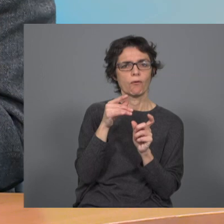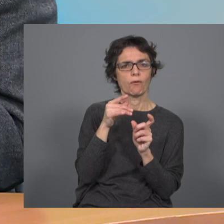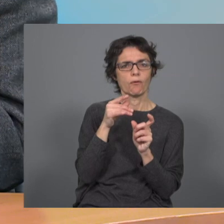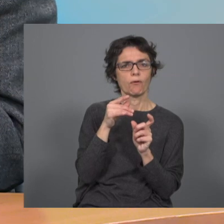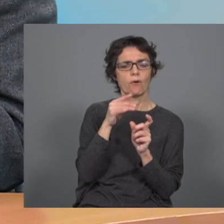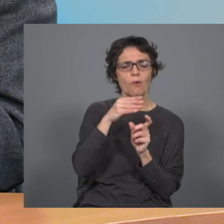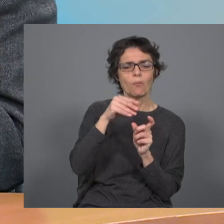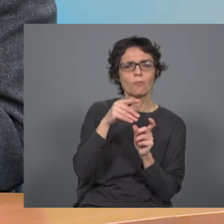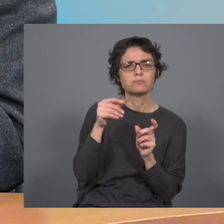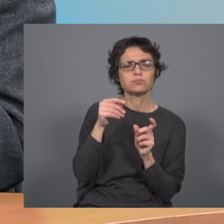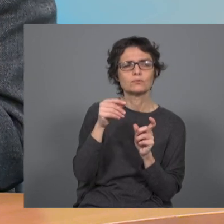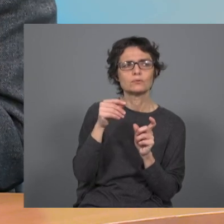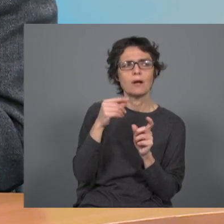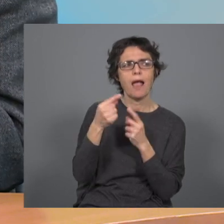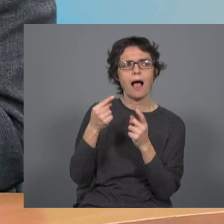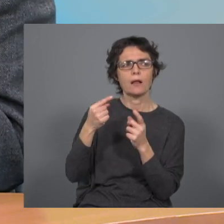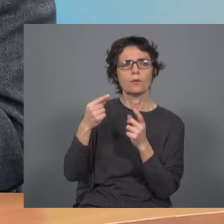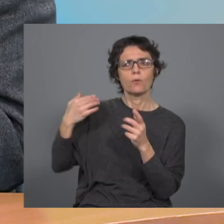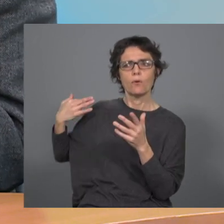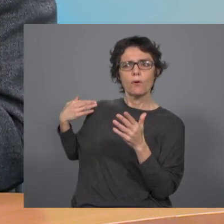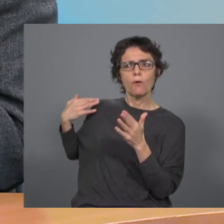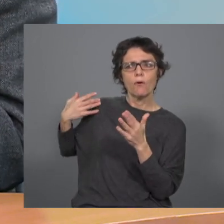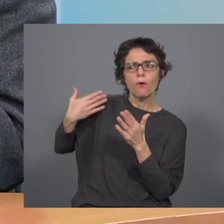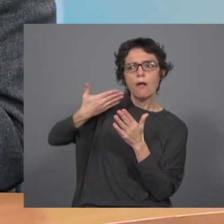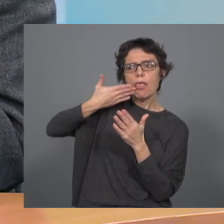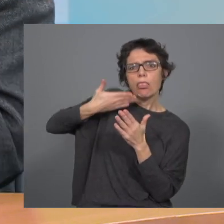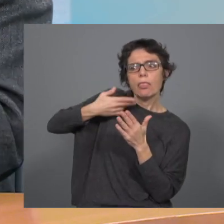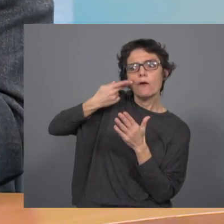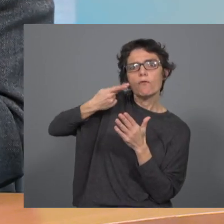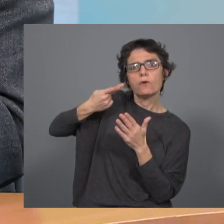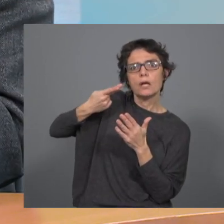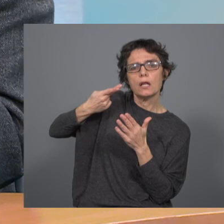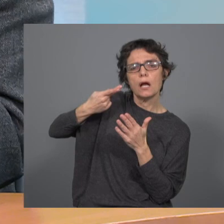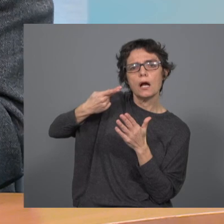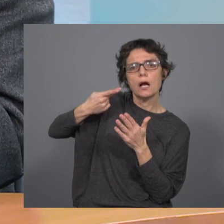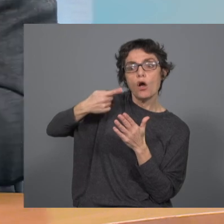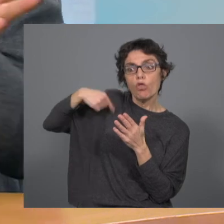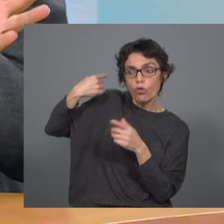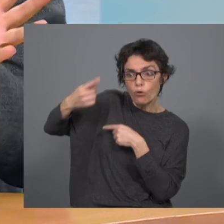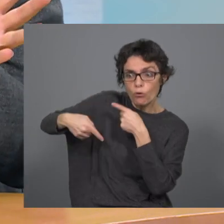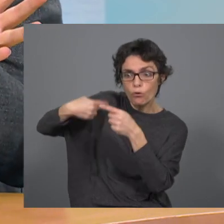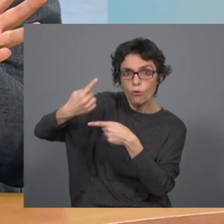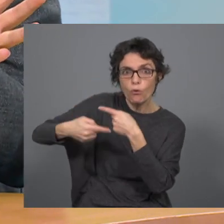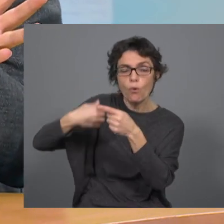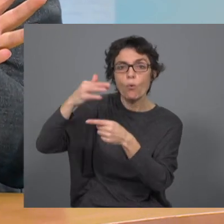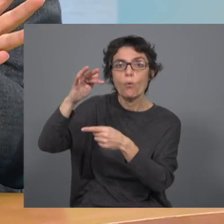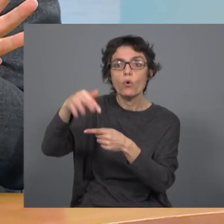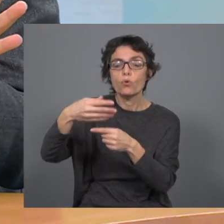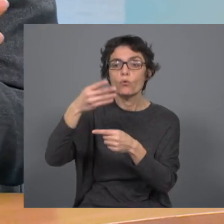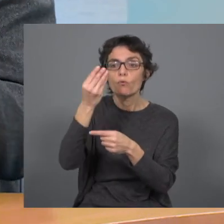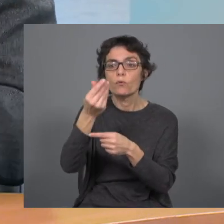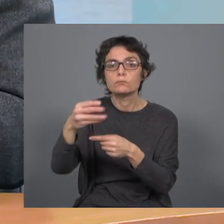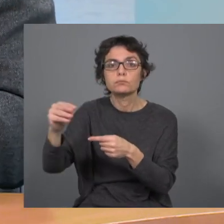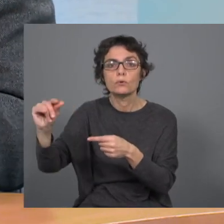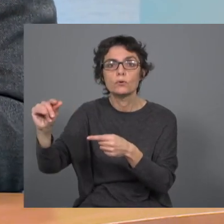porque é aquilo que fomos e é aquilo que seremos. Aquilo que seremos é evidente aos nossos olhos, porque vemos naqueles que já partiram.